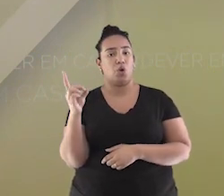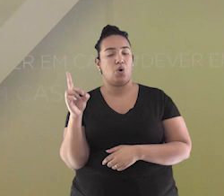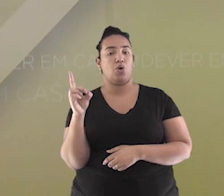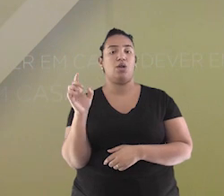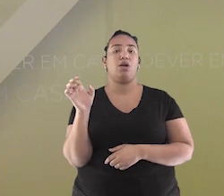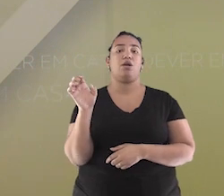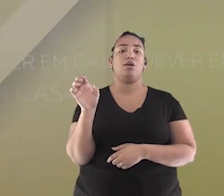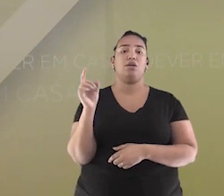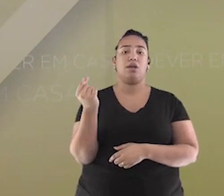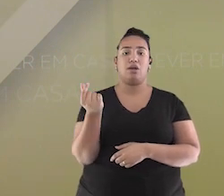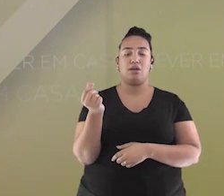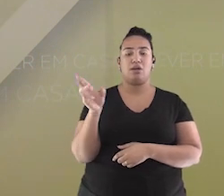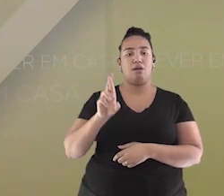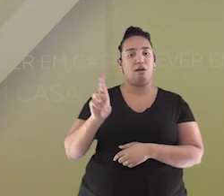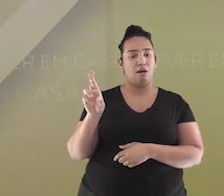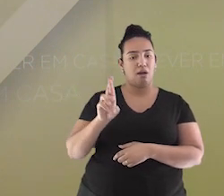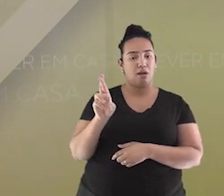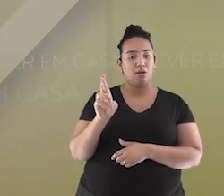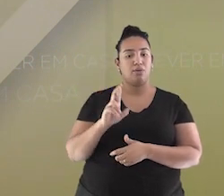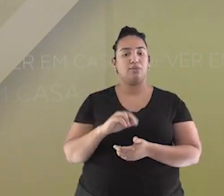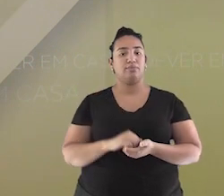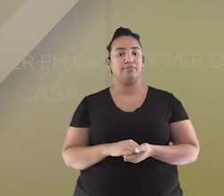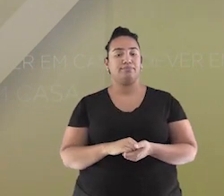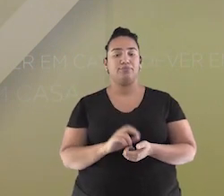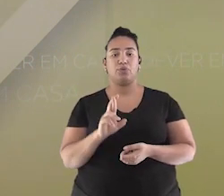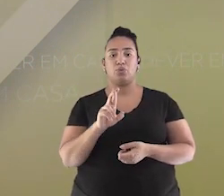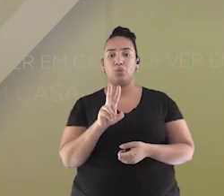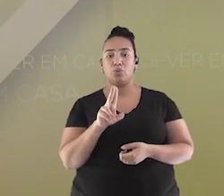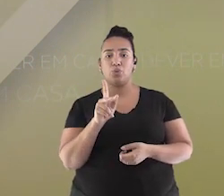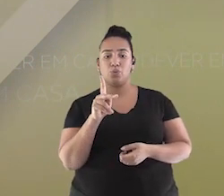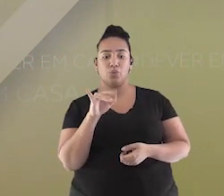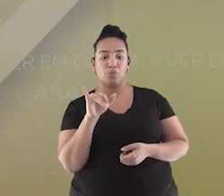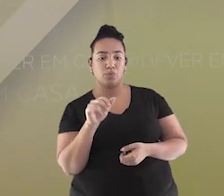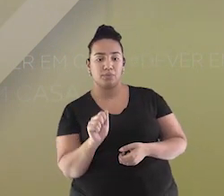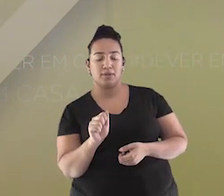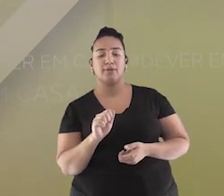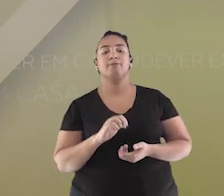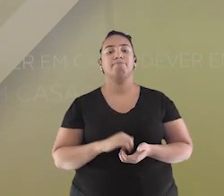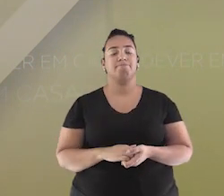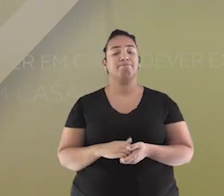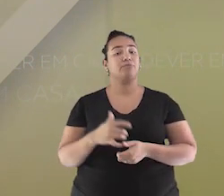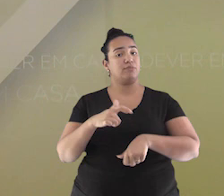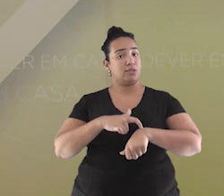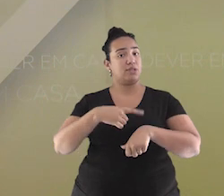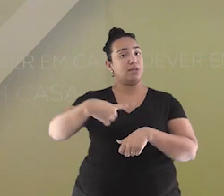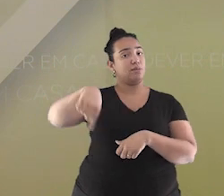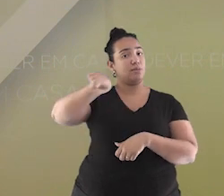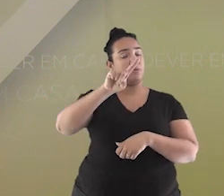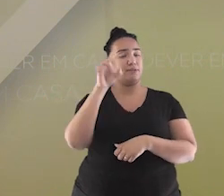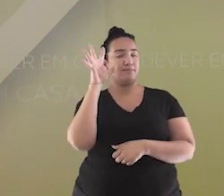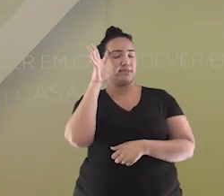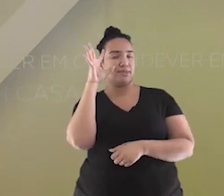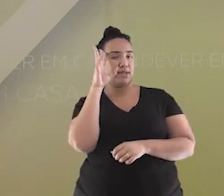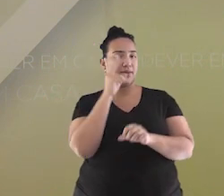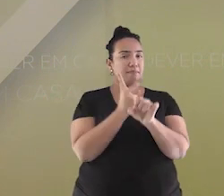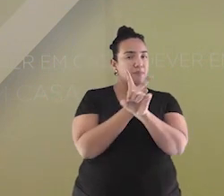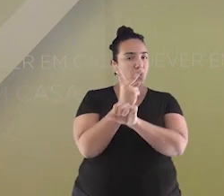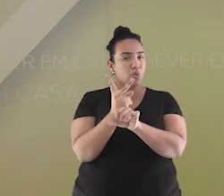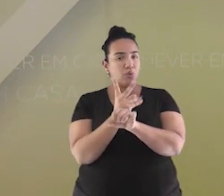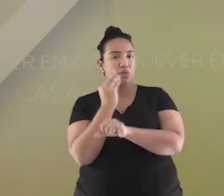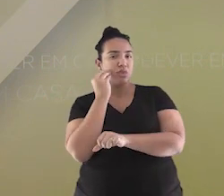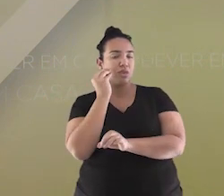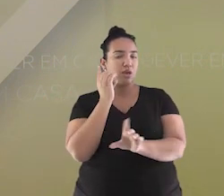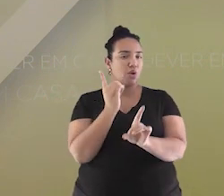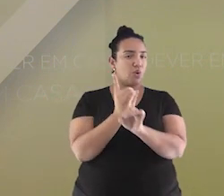o euro, o peso chileno, o real, a rúpia e o won. Eu vou dar um tempinho para vocês